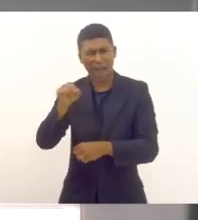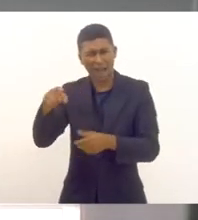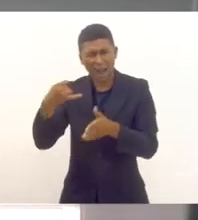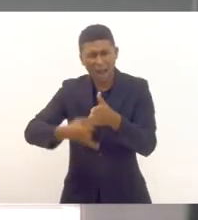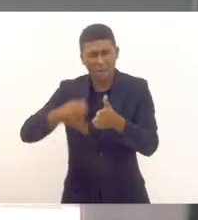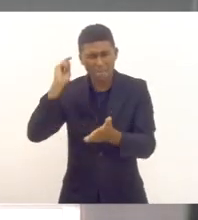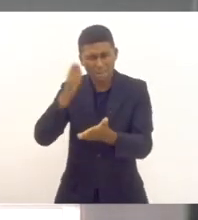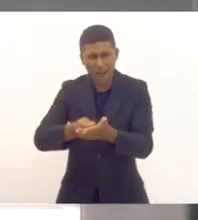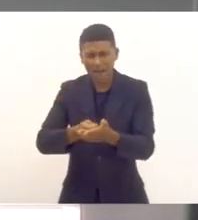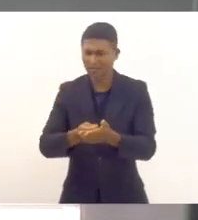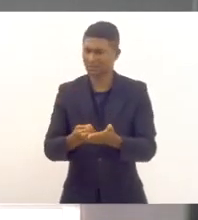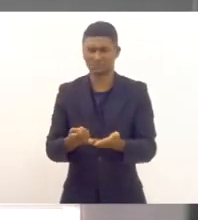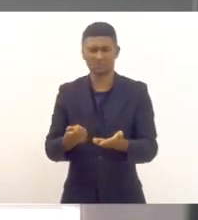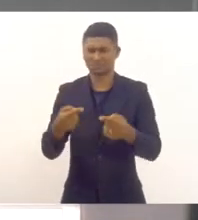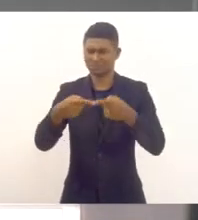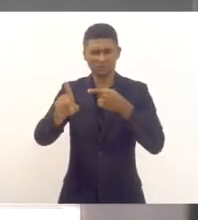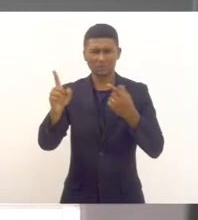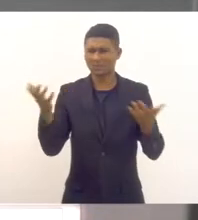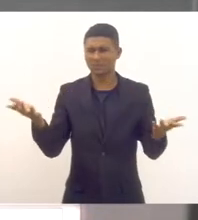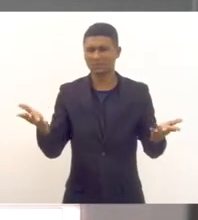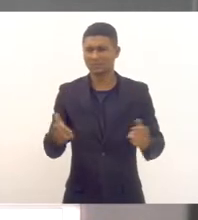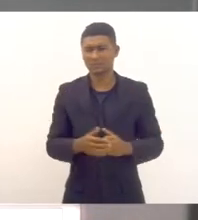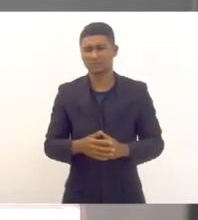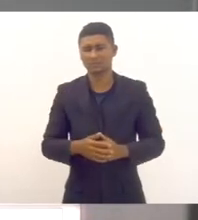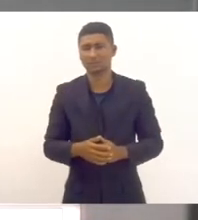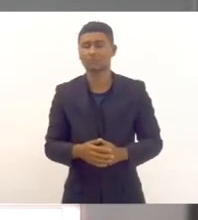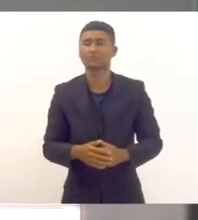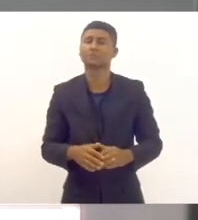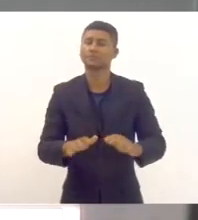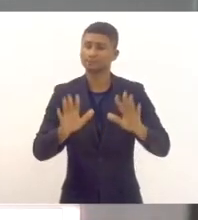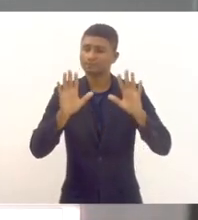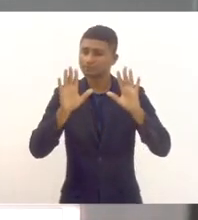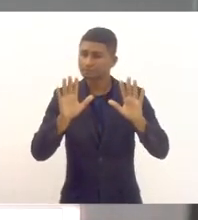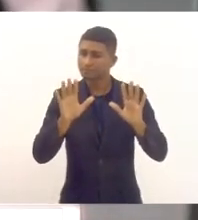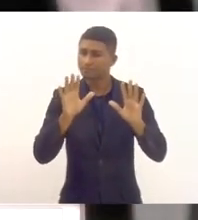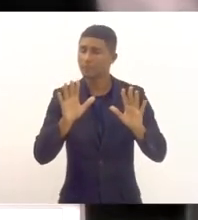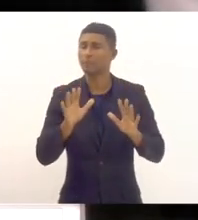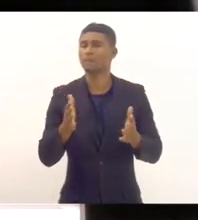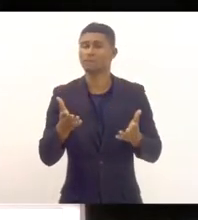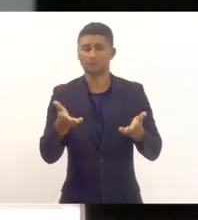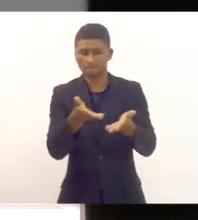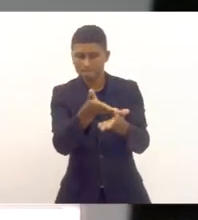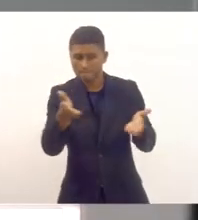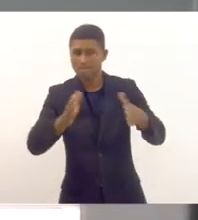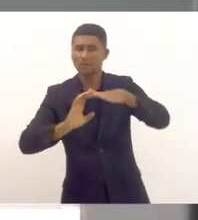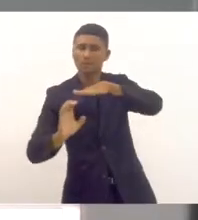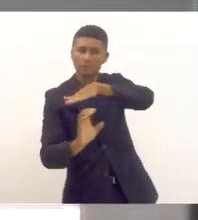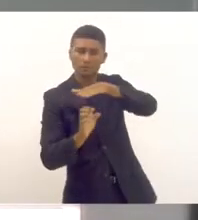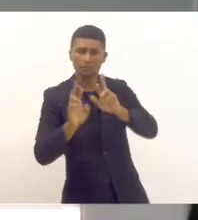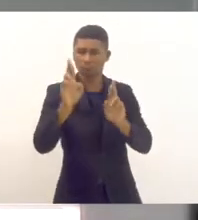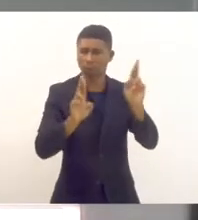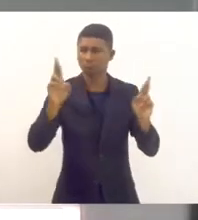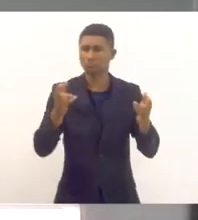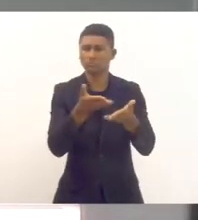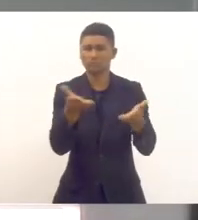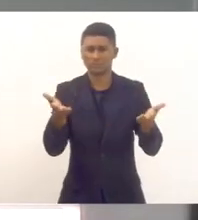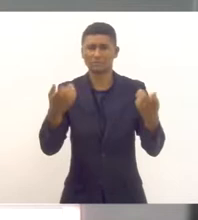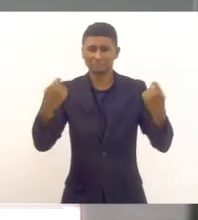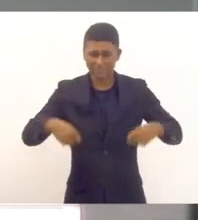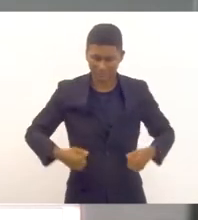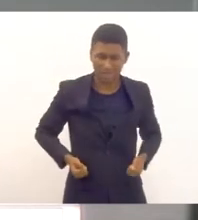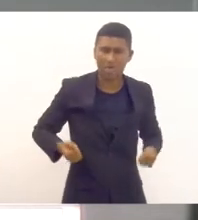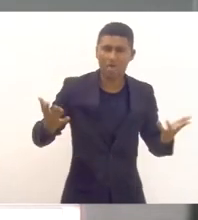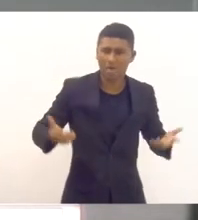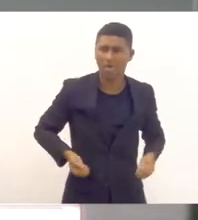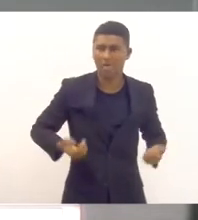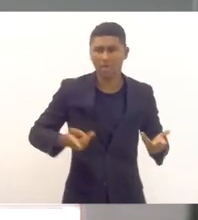Né? E o Estado e o empresário ter que pagar por essa conta.